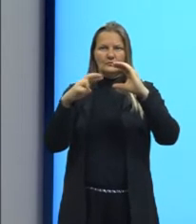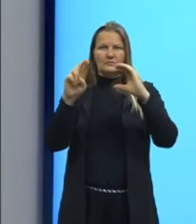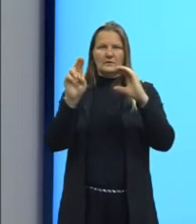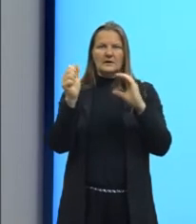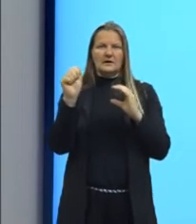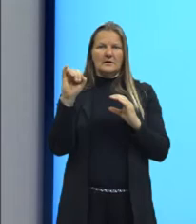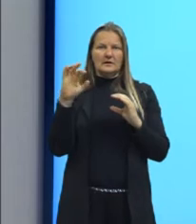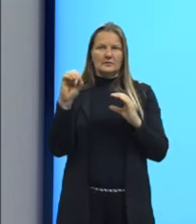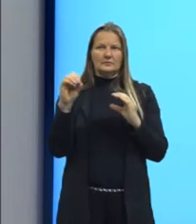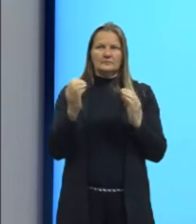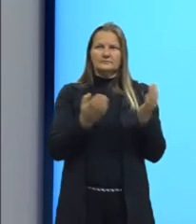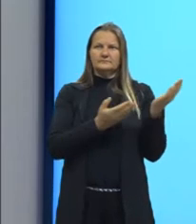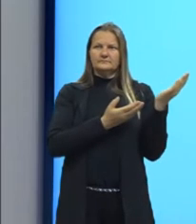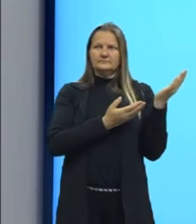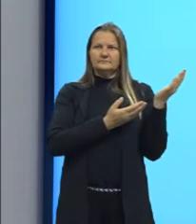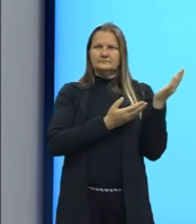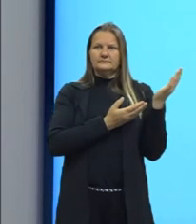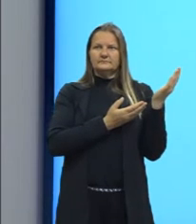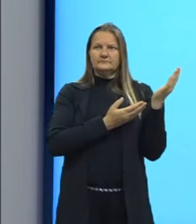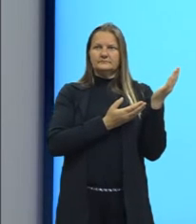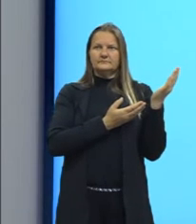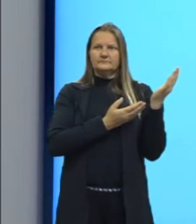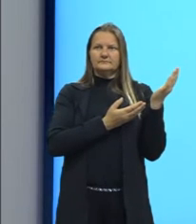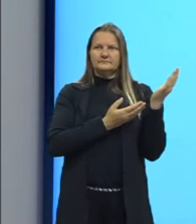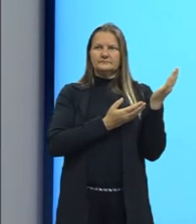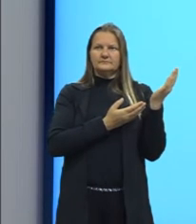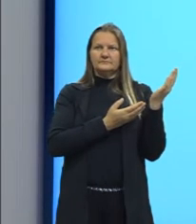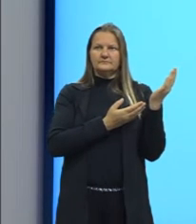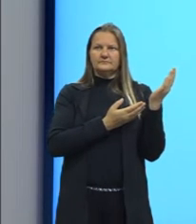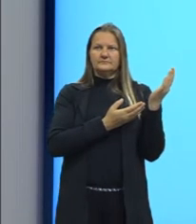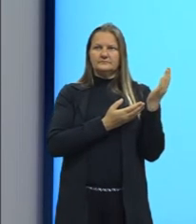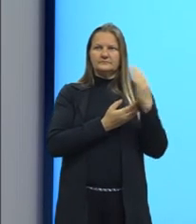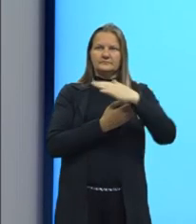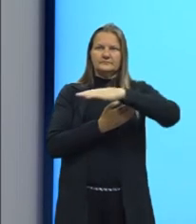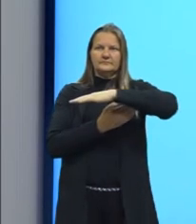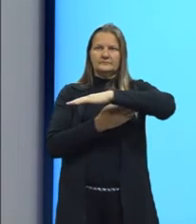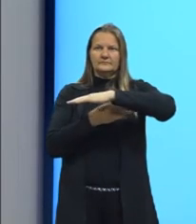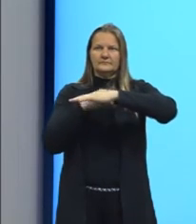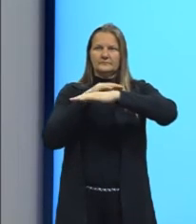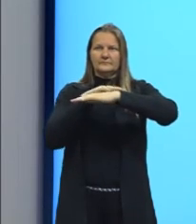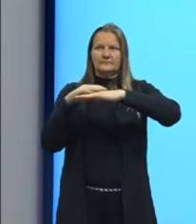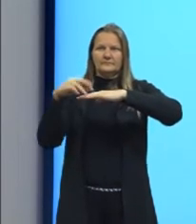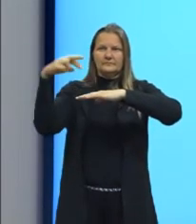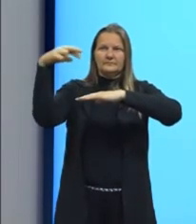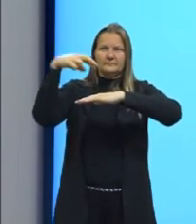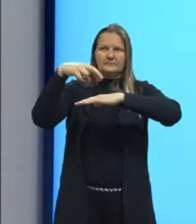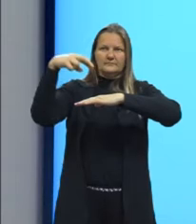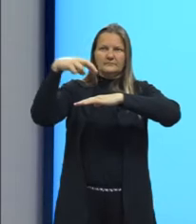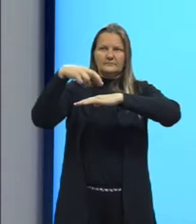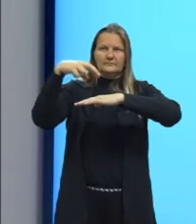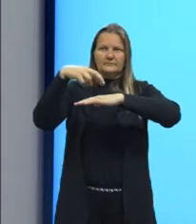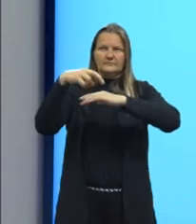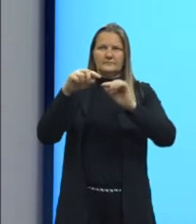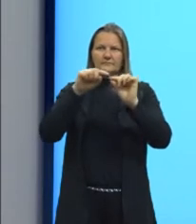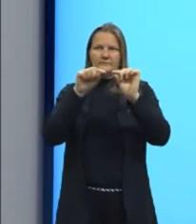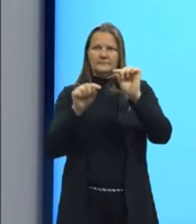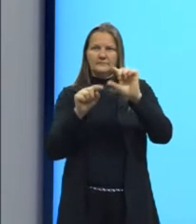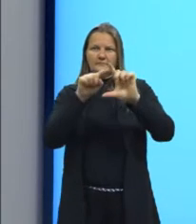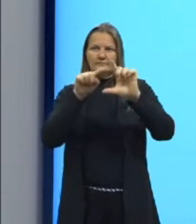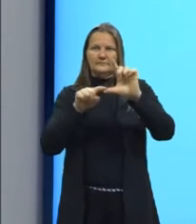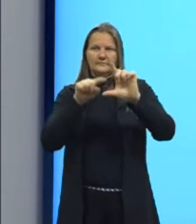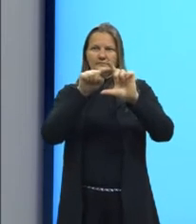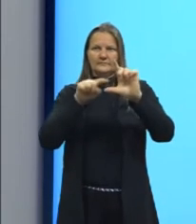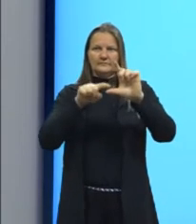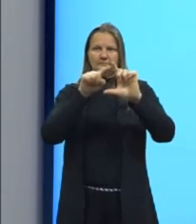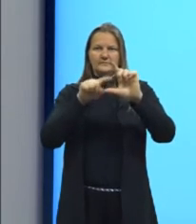bom eu coloquei Então esse raio aqui mas eu tenho que eu posso fazer um ângulo né em relação ao eixo